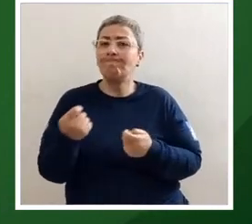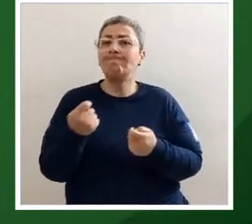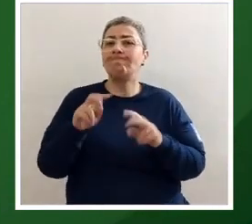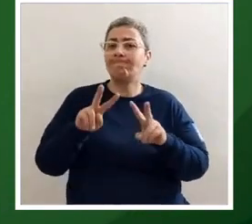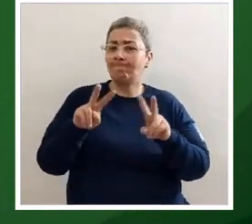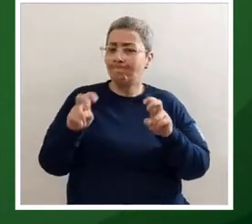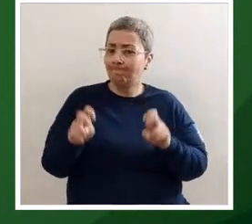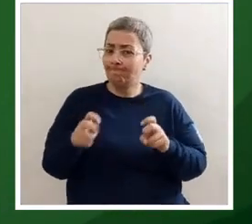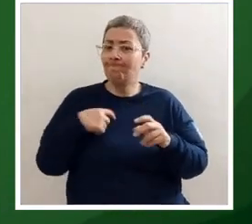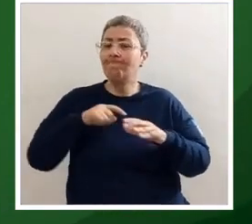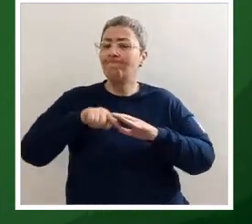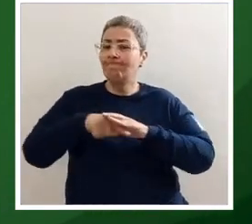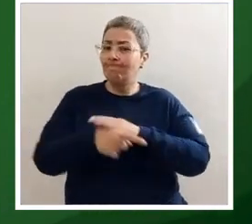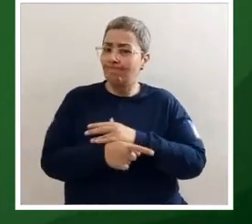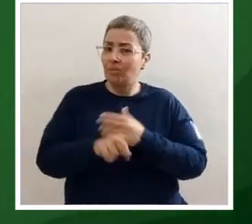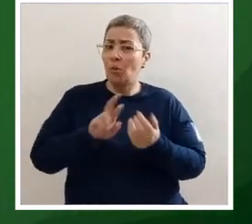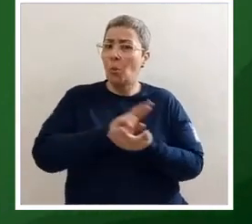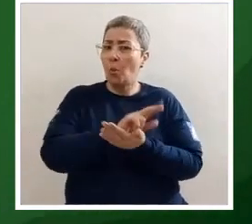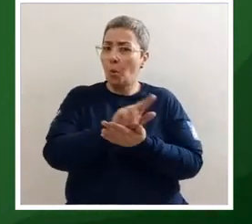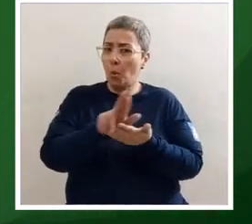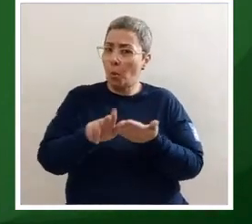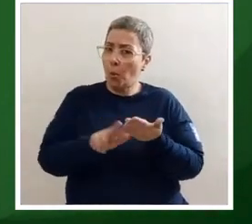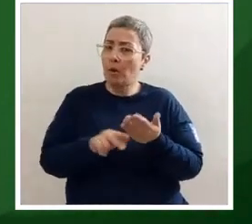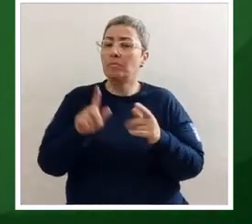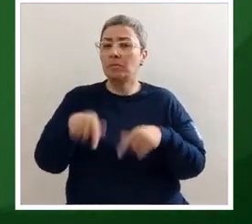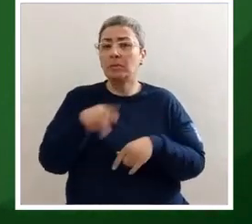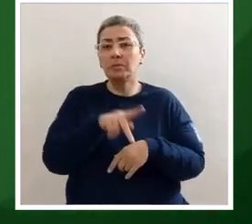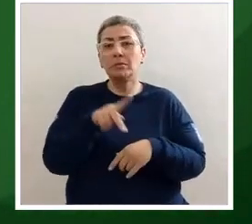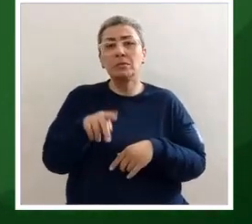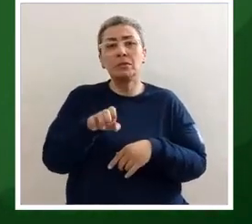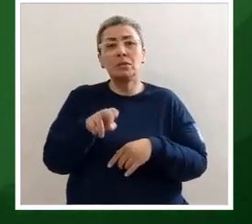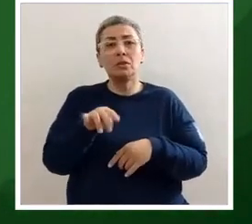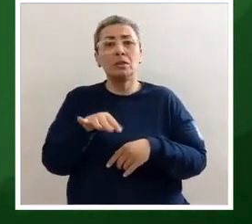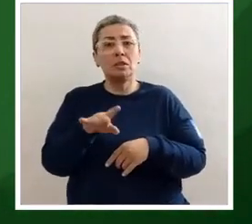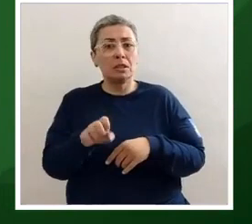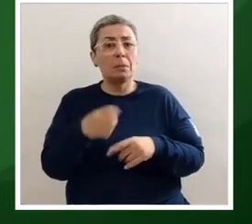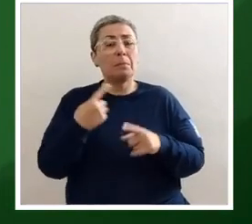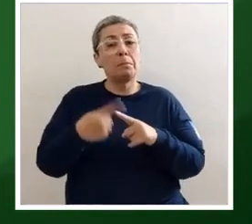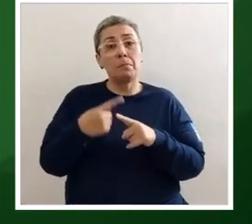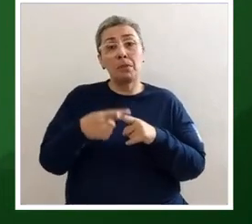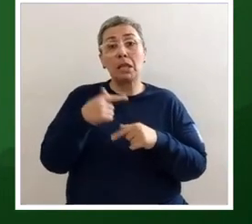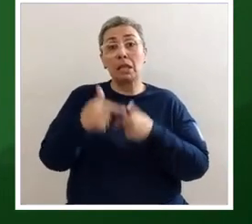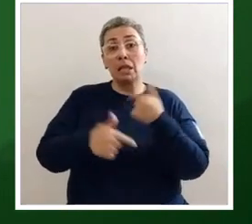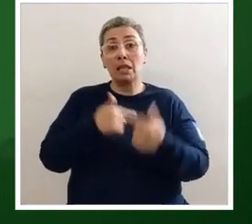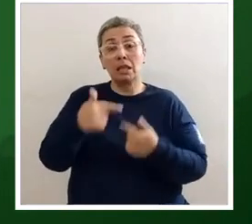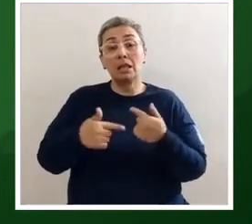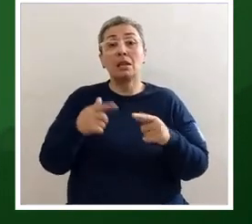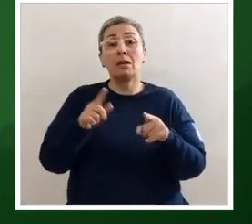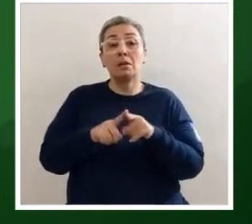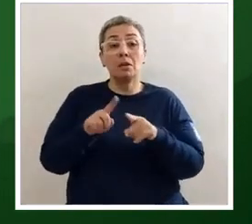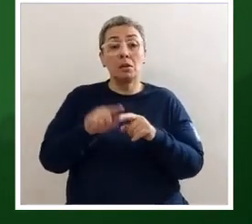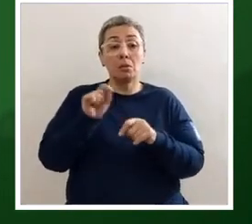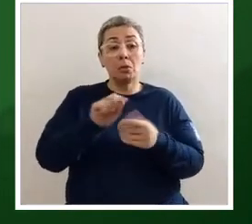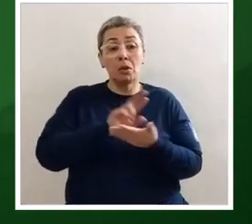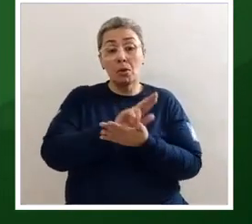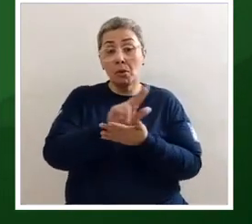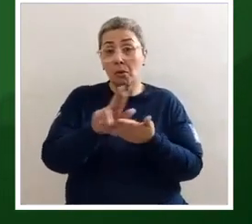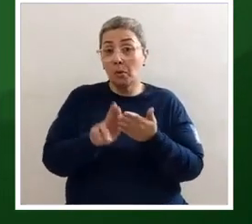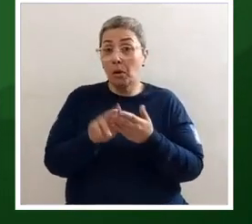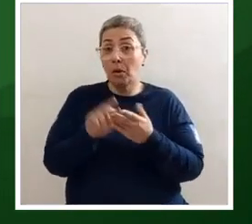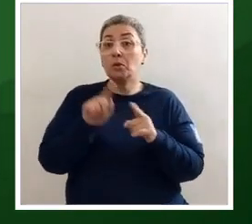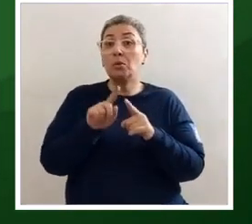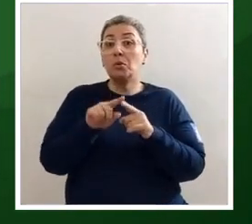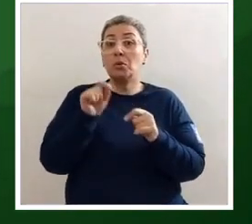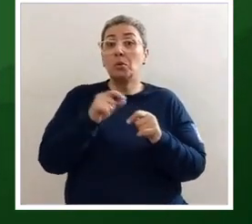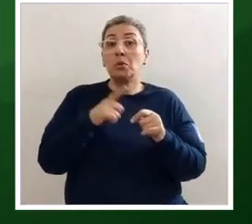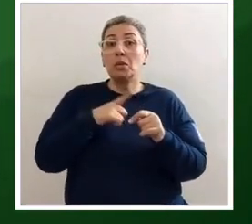de profunda diversidade né Professor Eunice porque esse trabalho com diversidade das